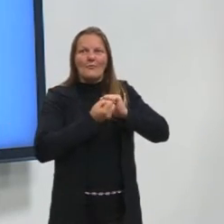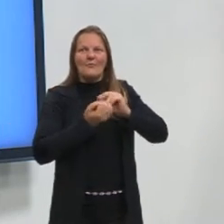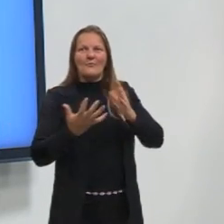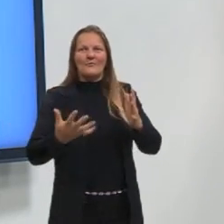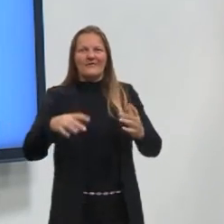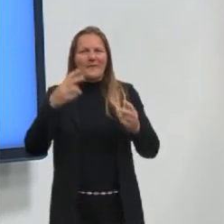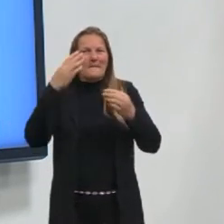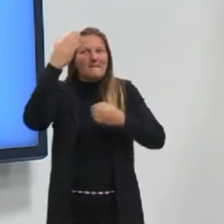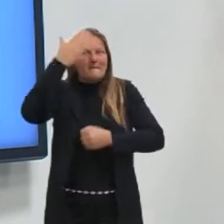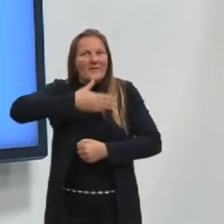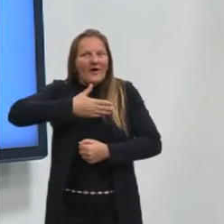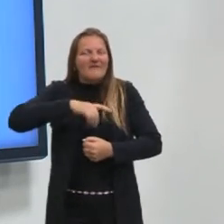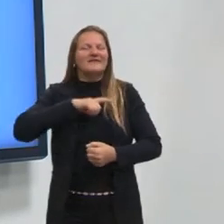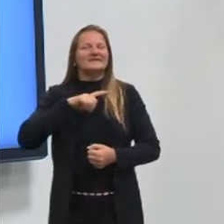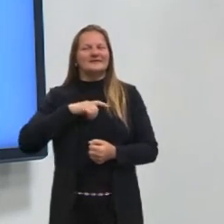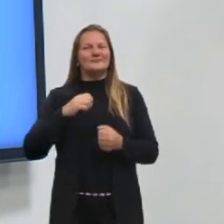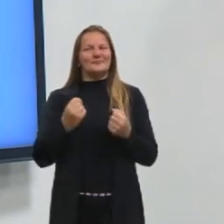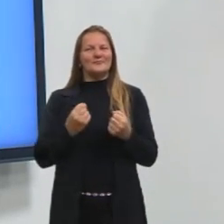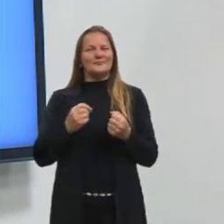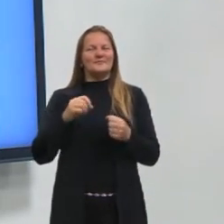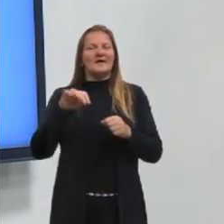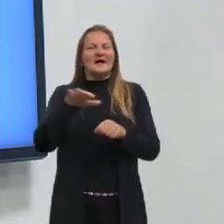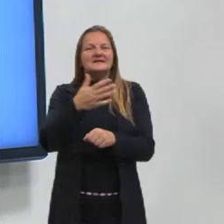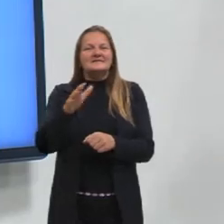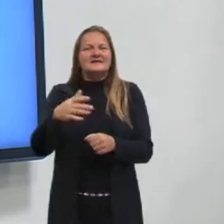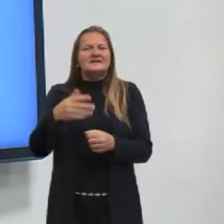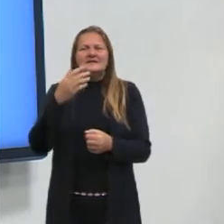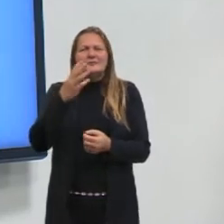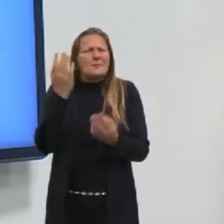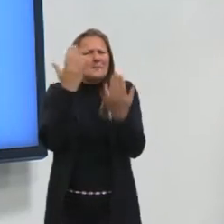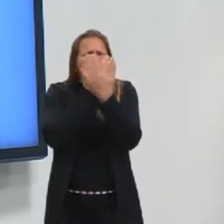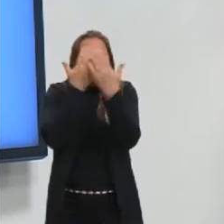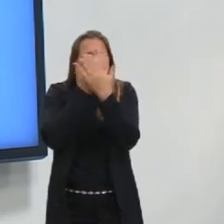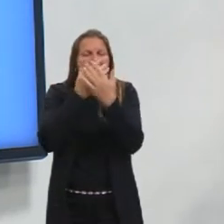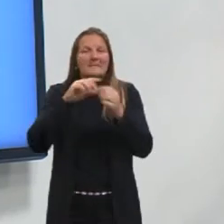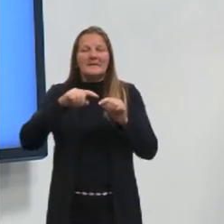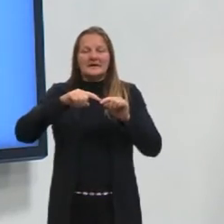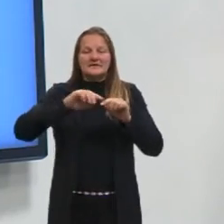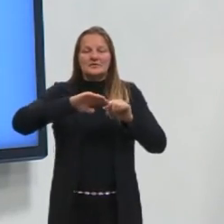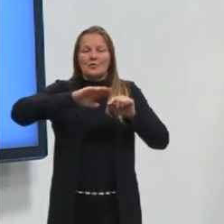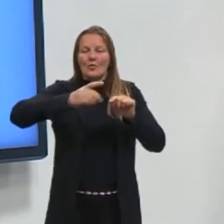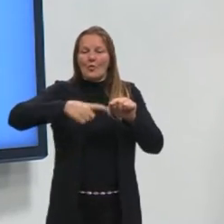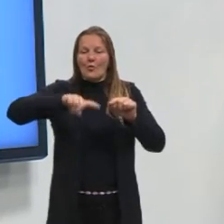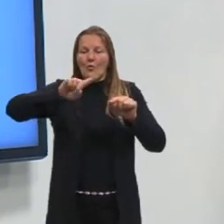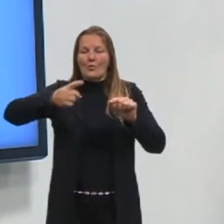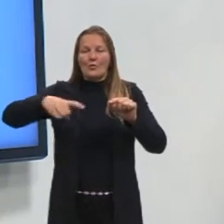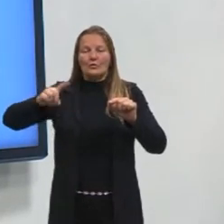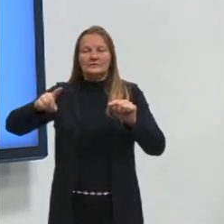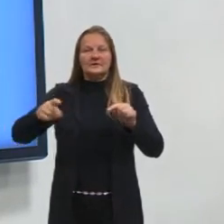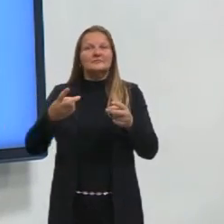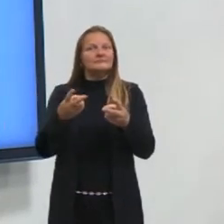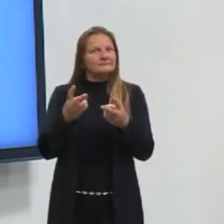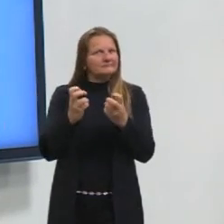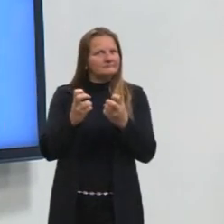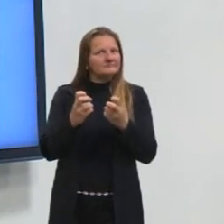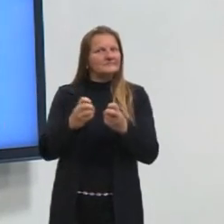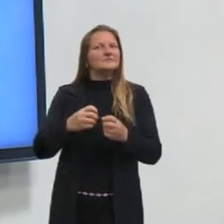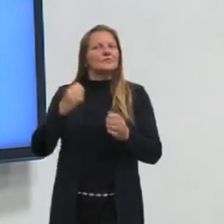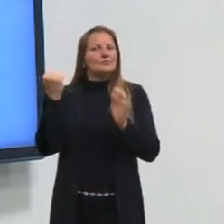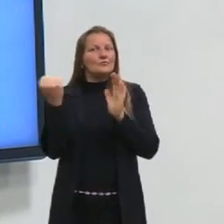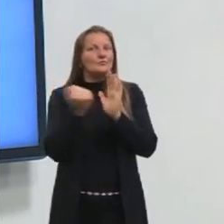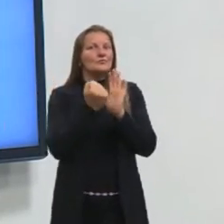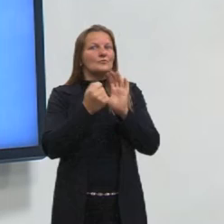então comprovar que algo que muitas vezes não se parece uma onda vai ser uma onda por causa desses